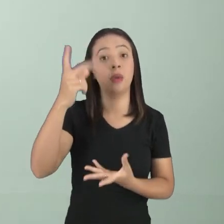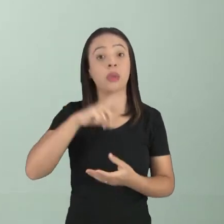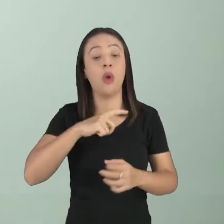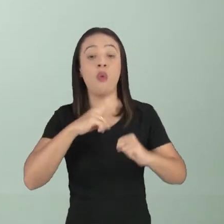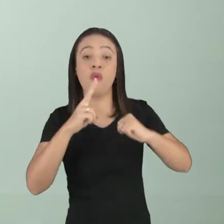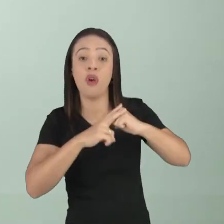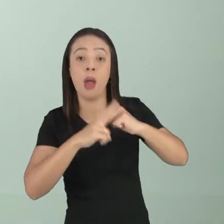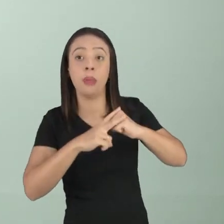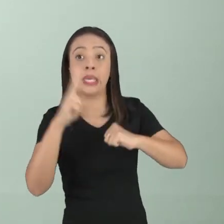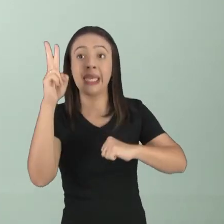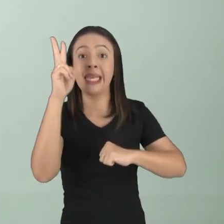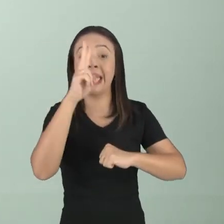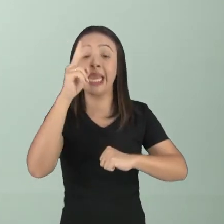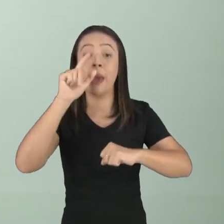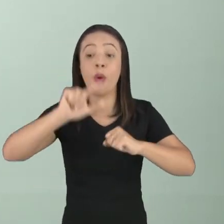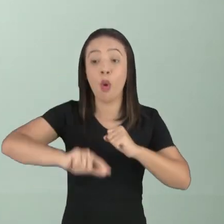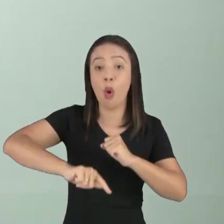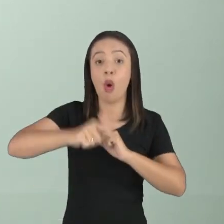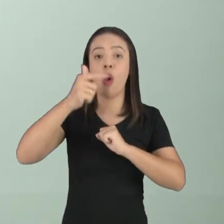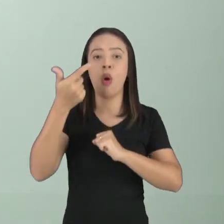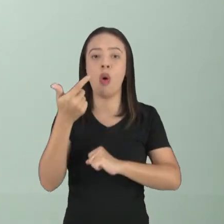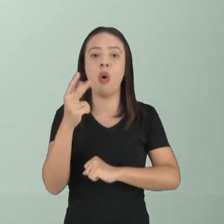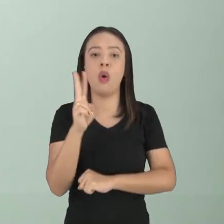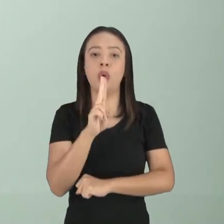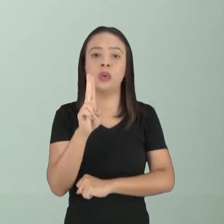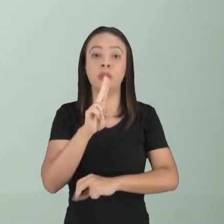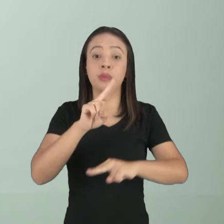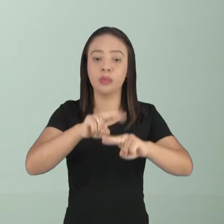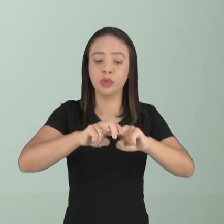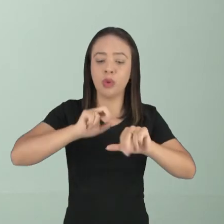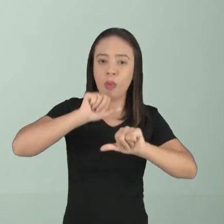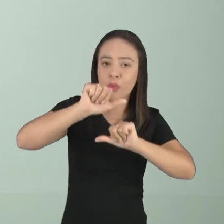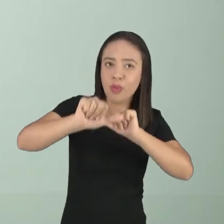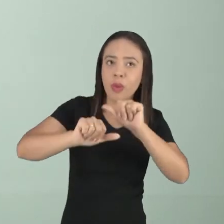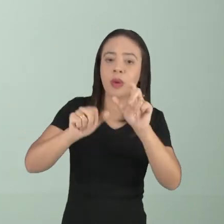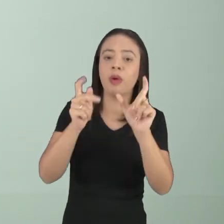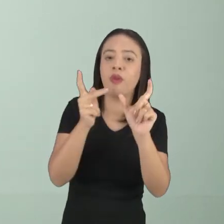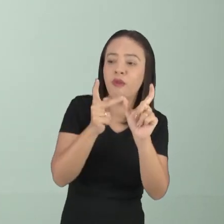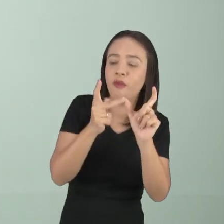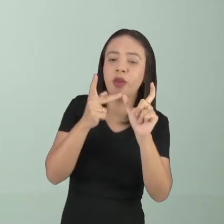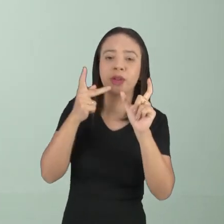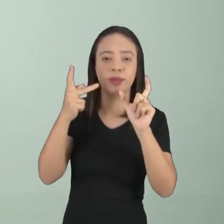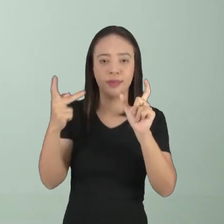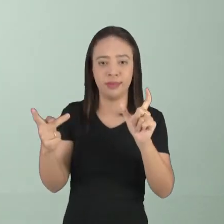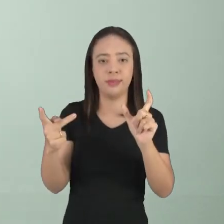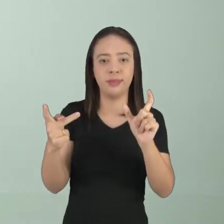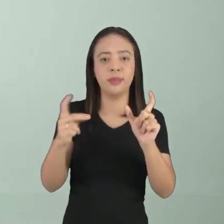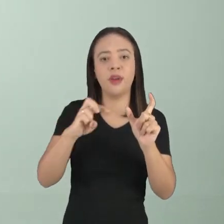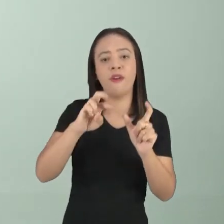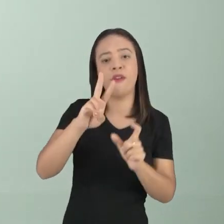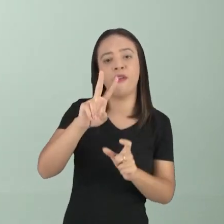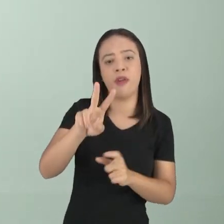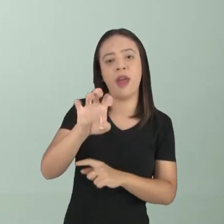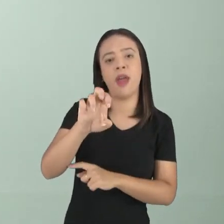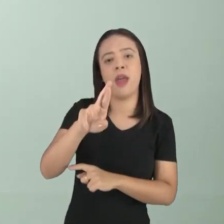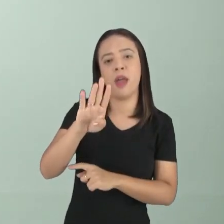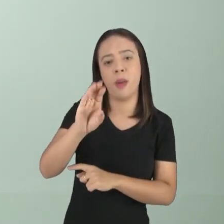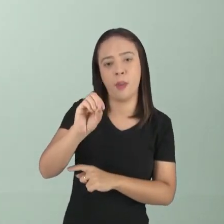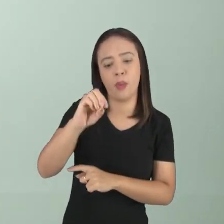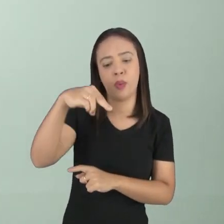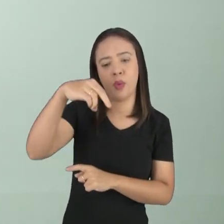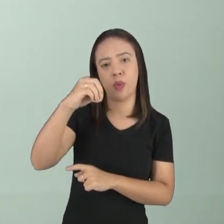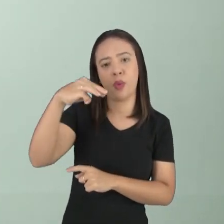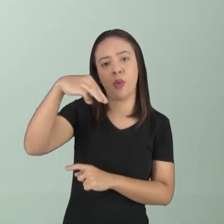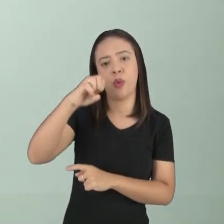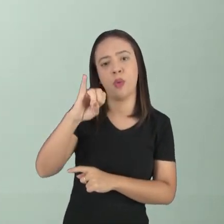nome, né? Por isso ele transformou aquilo ali em predicado verbo nominal, tá? Remetendo sempre